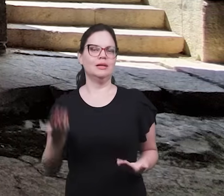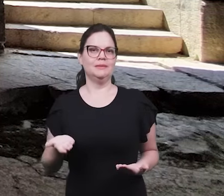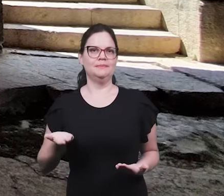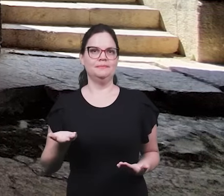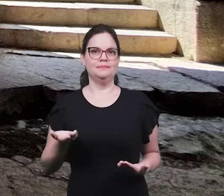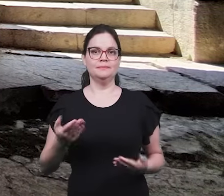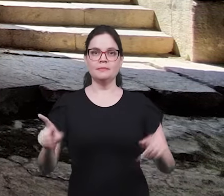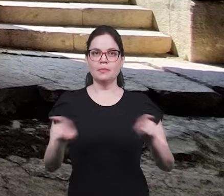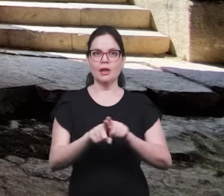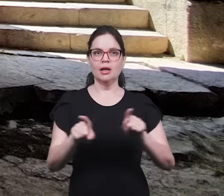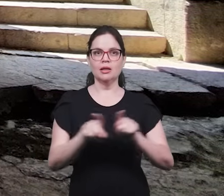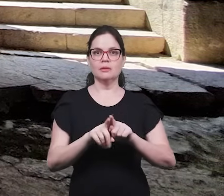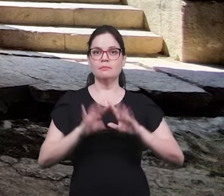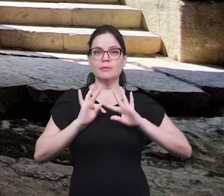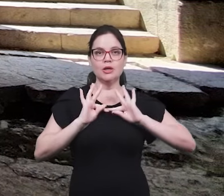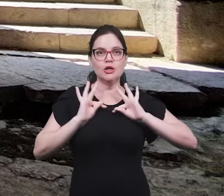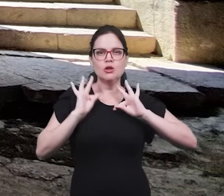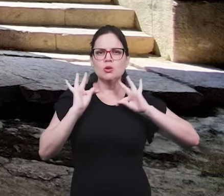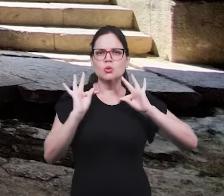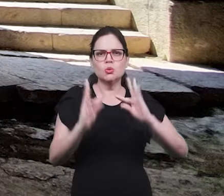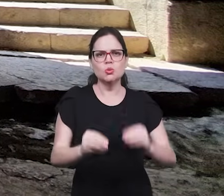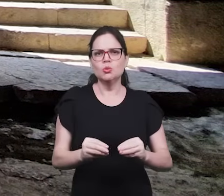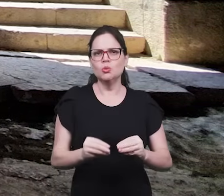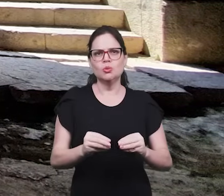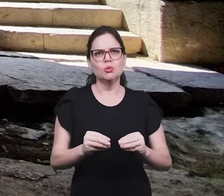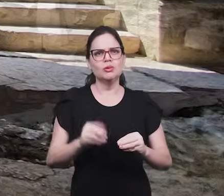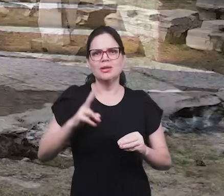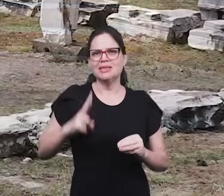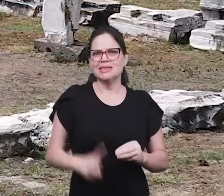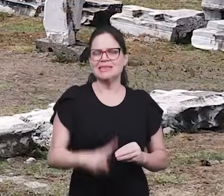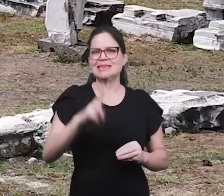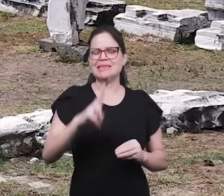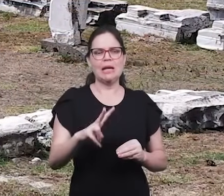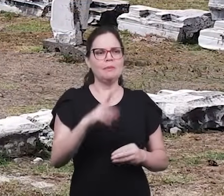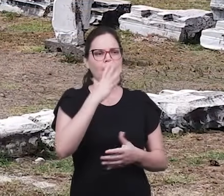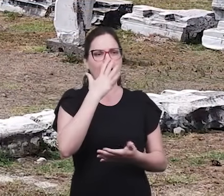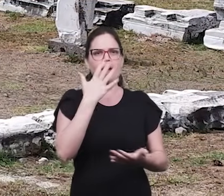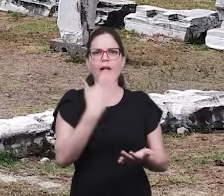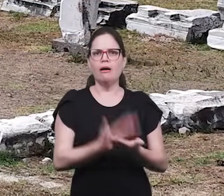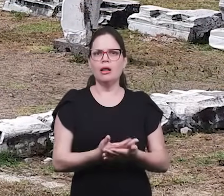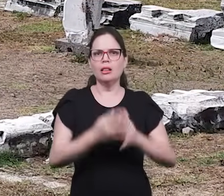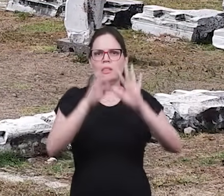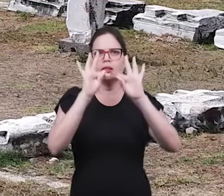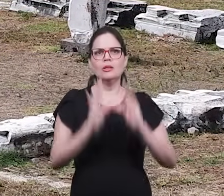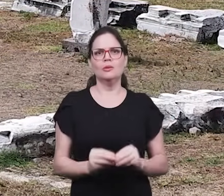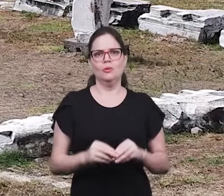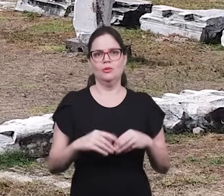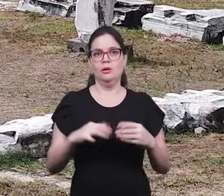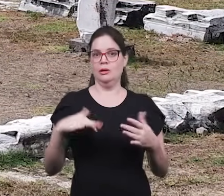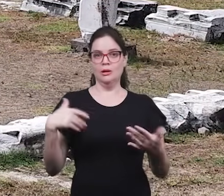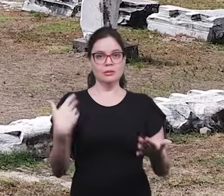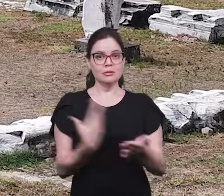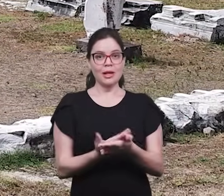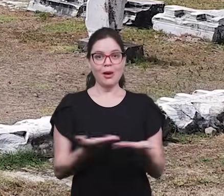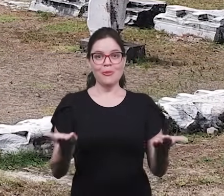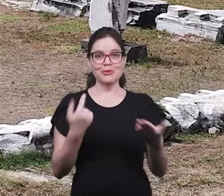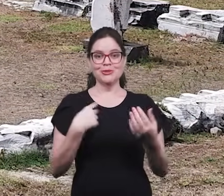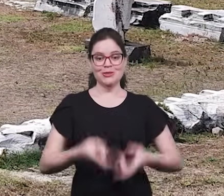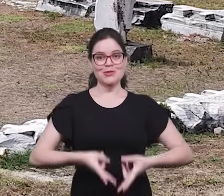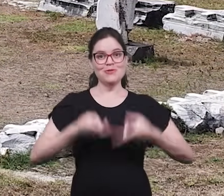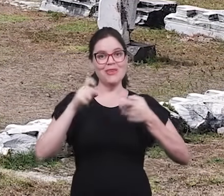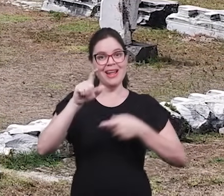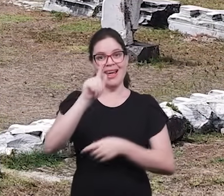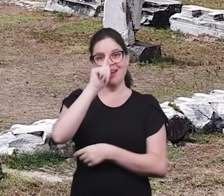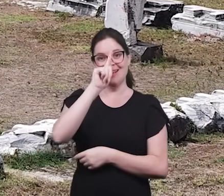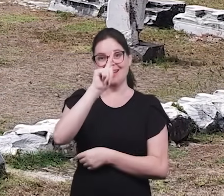oradores, e não somente nisso. Em tudo que eles fizeram. Foi sempre grandioso. E